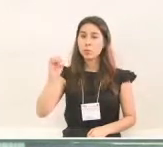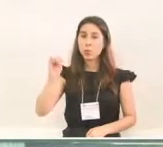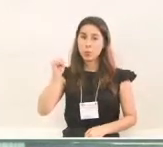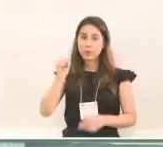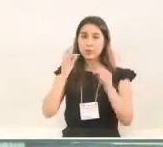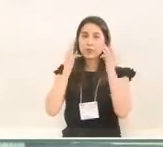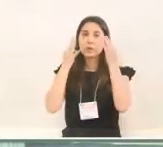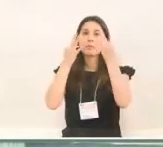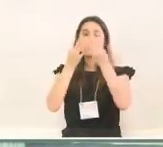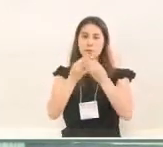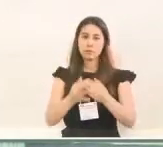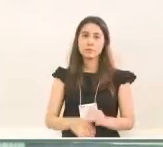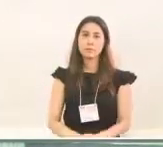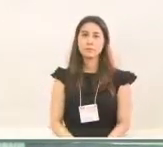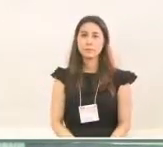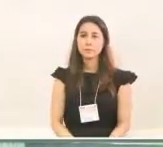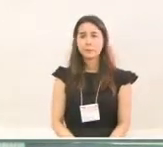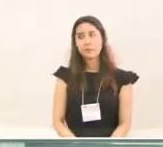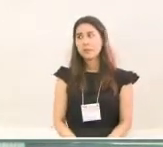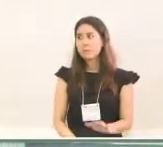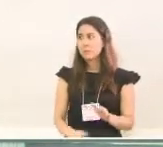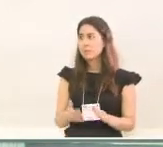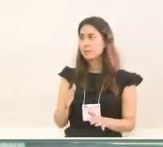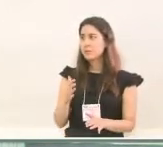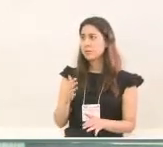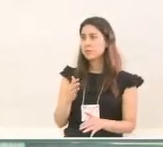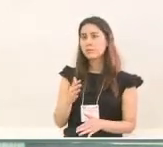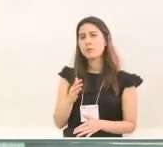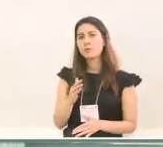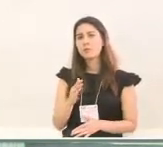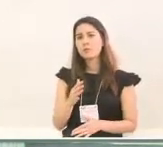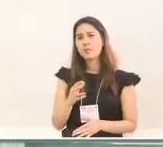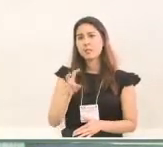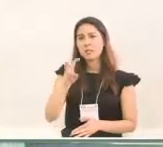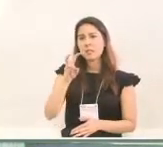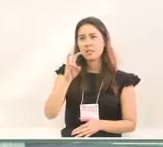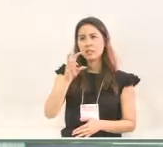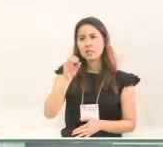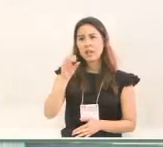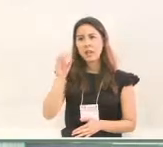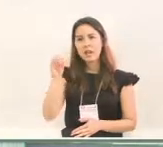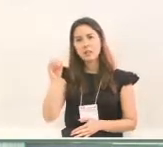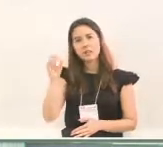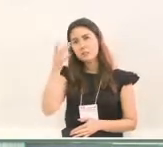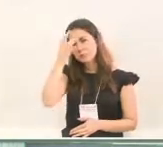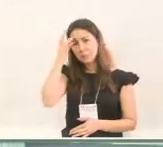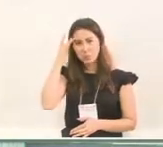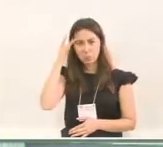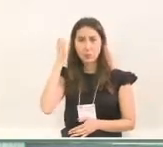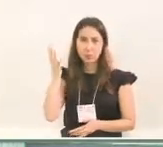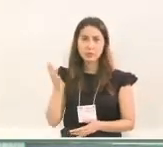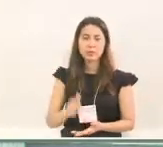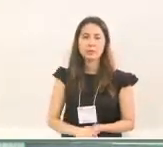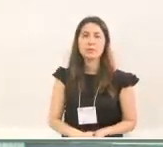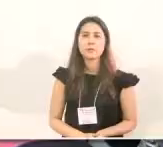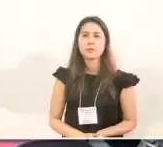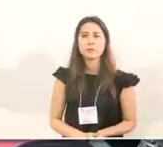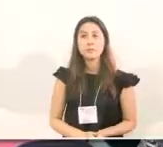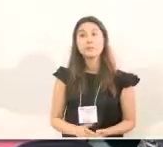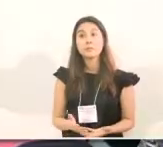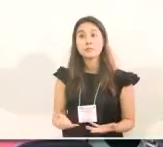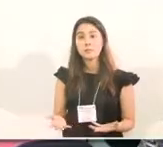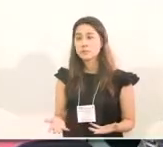é e 4 c representava em torno de 500 pessoas aproximadamente então meu caro eu